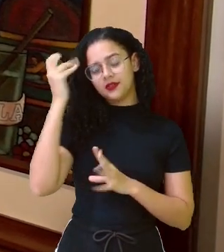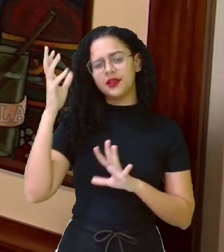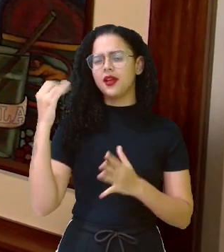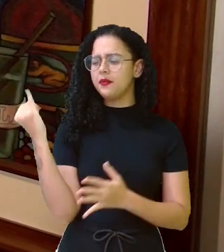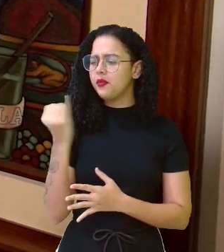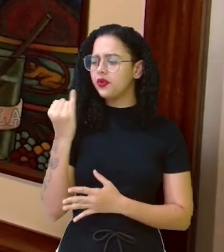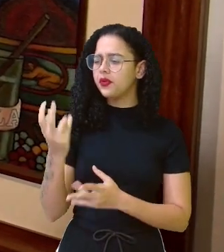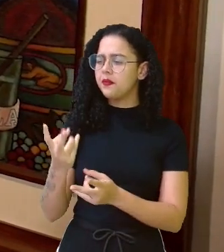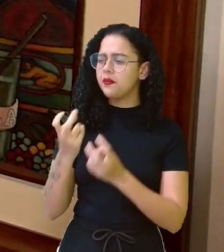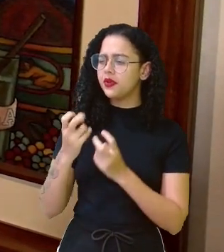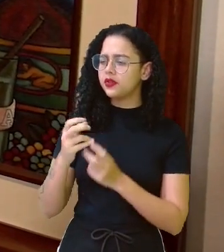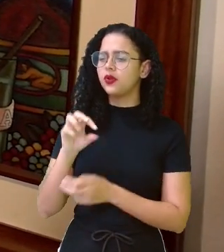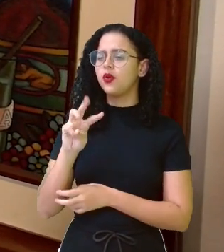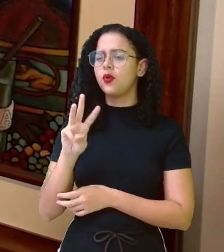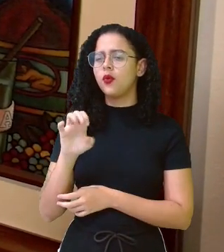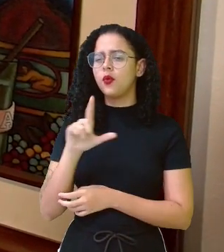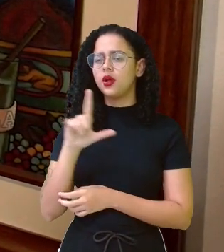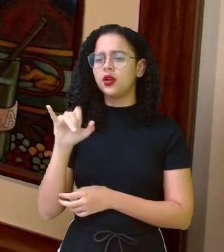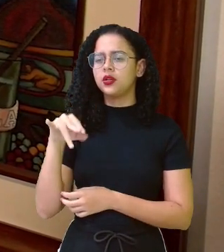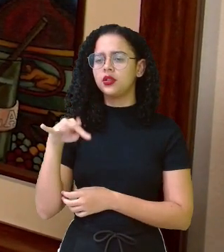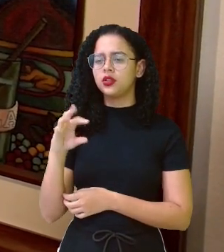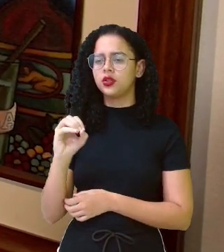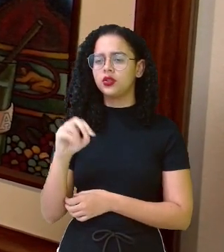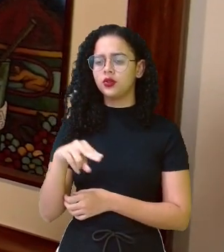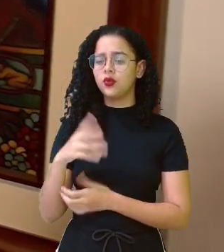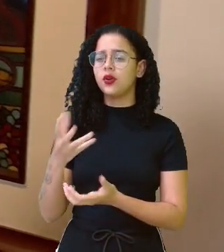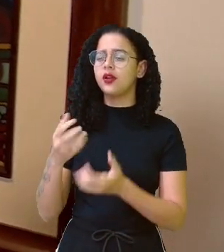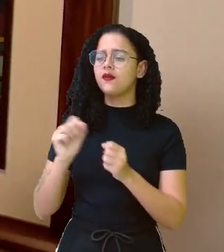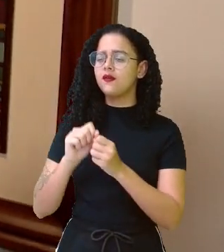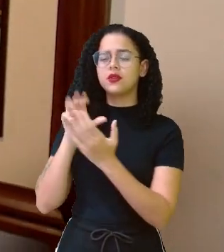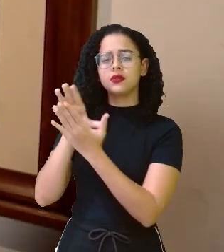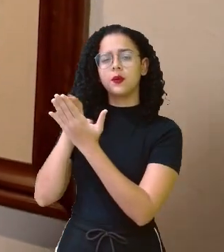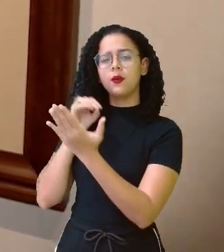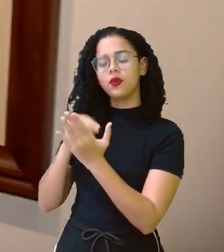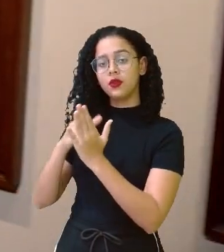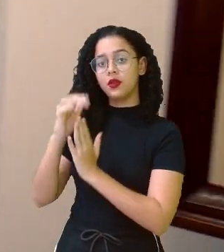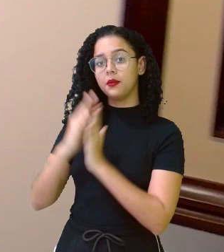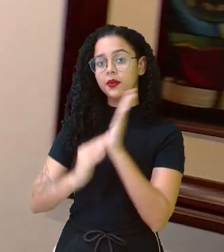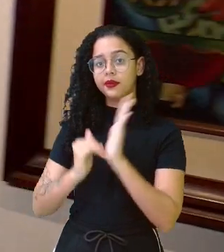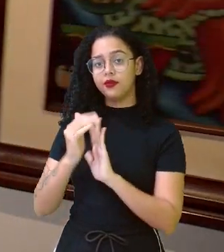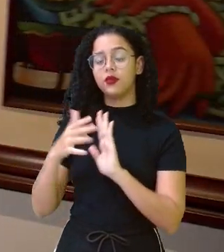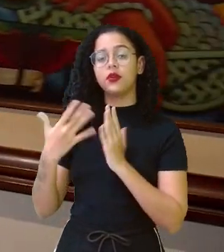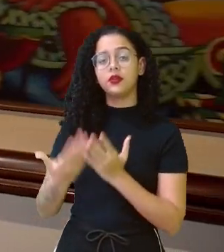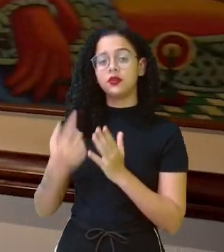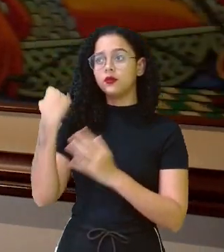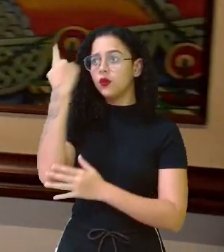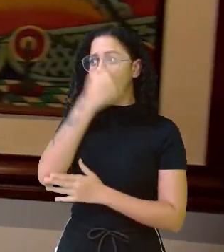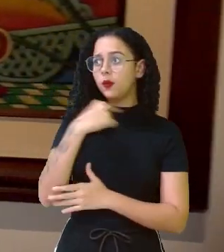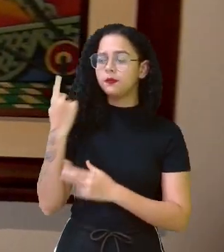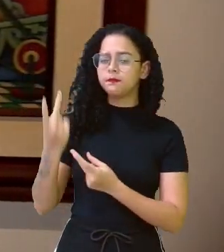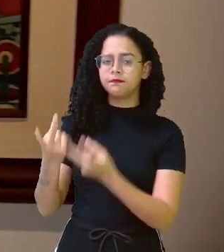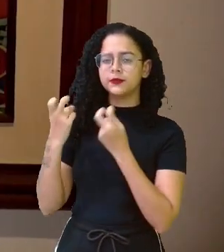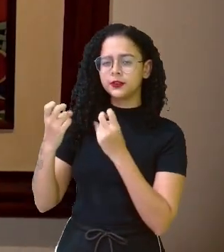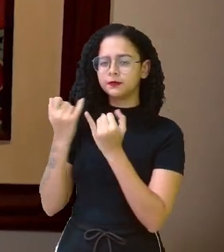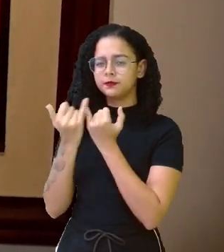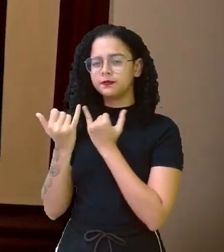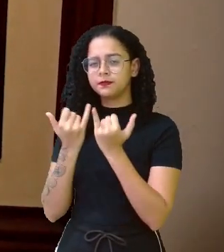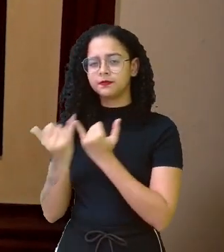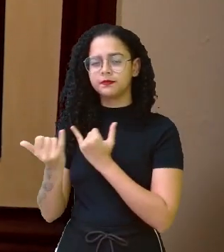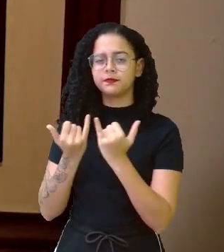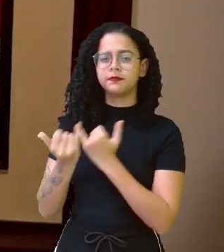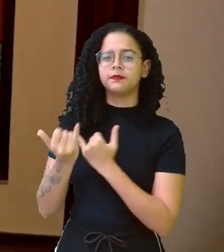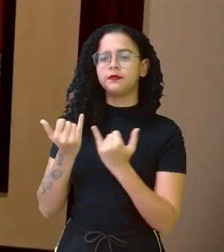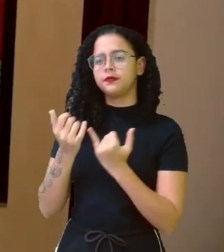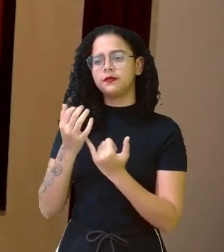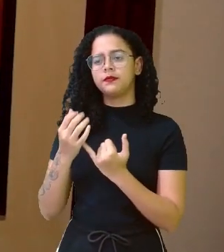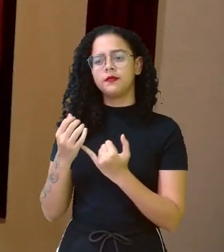artista, no caso o Wellington Virgulino, ele quis fazer um modelo de pintura. Então, o rosto a gente percebe uma semelhança disso que